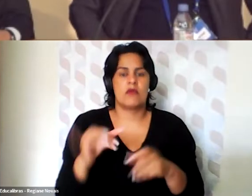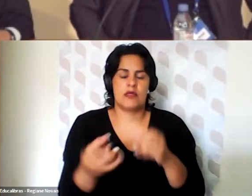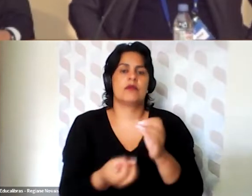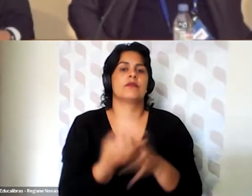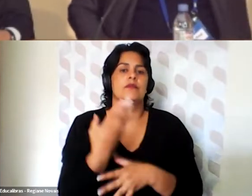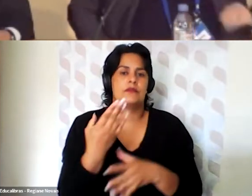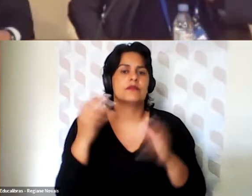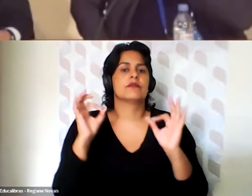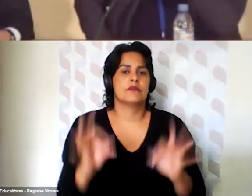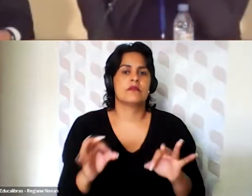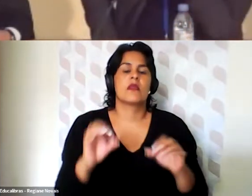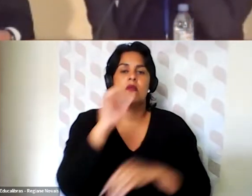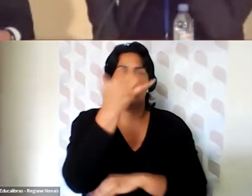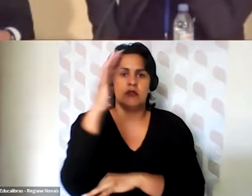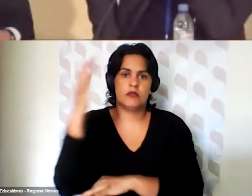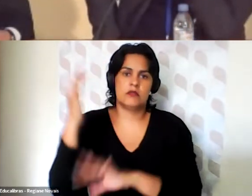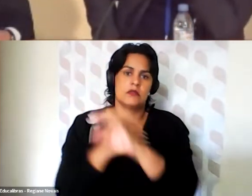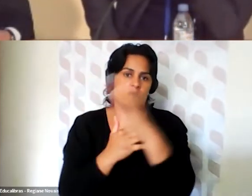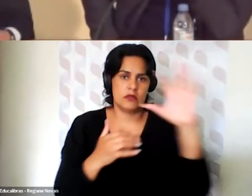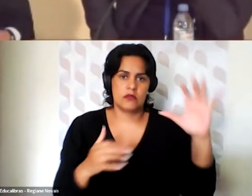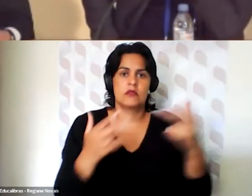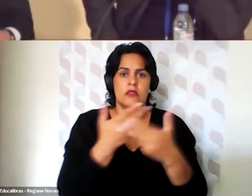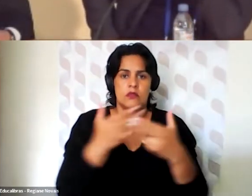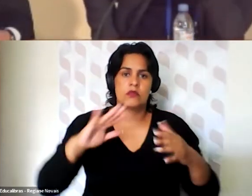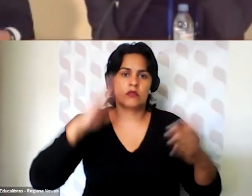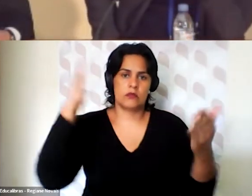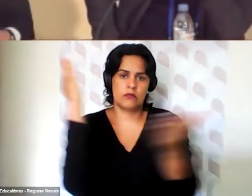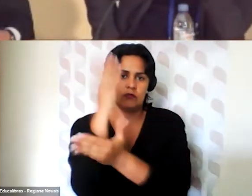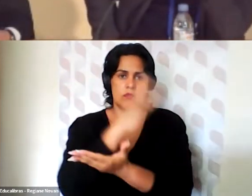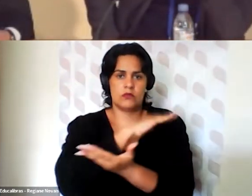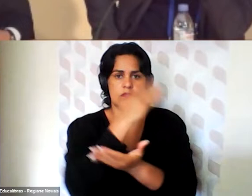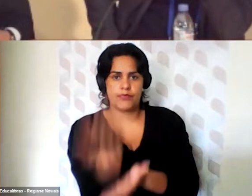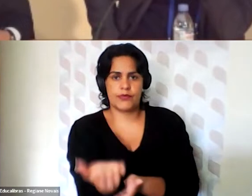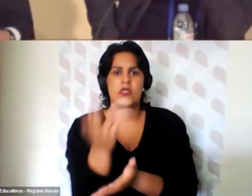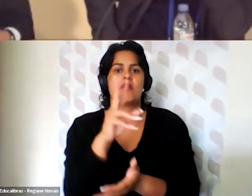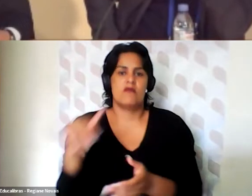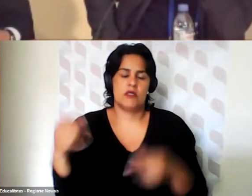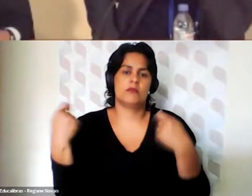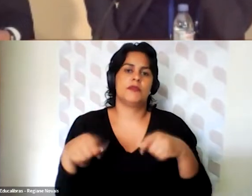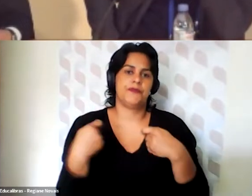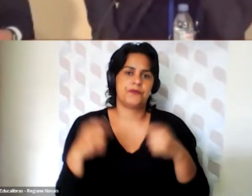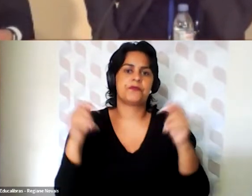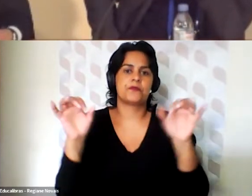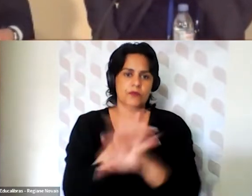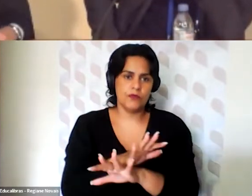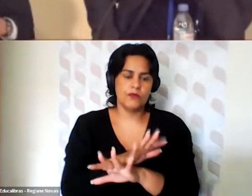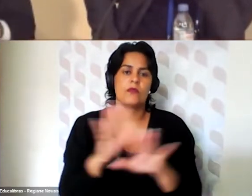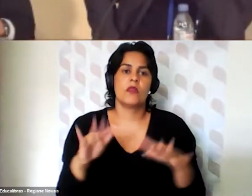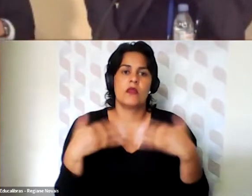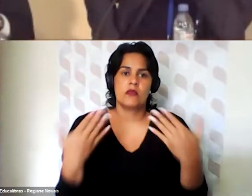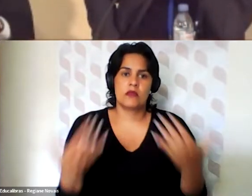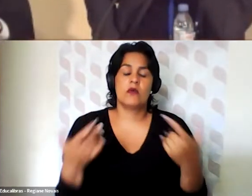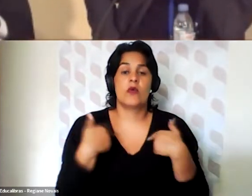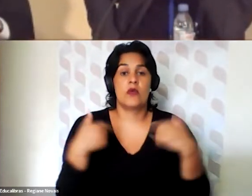desenvolvidas nos próximos anos, dentro do quadro de medidas previstas para a OCDE, para que a adesão do Brasil seja viável e benéfica. Acho que é